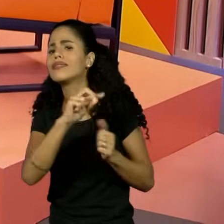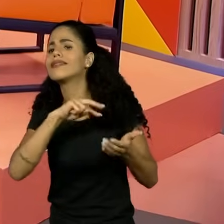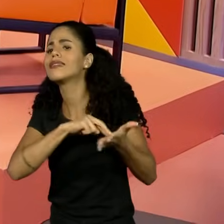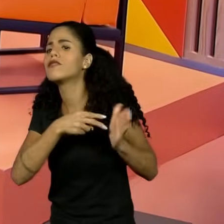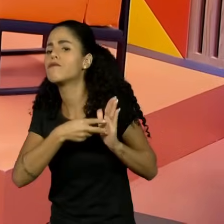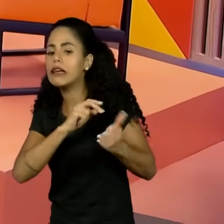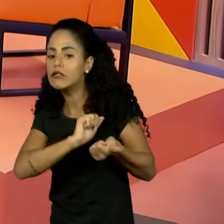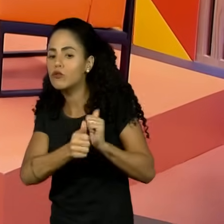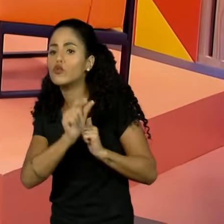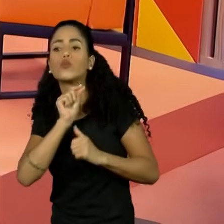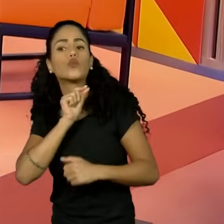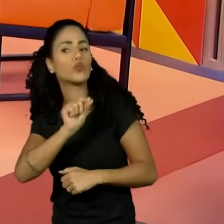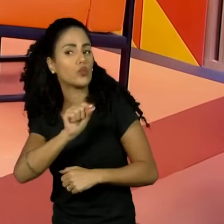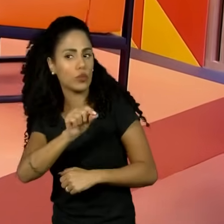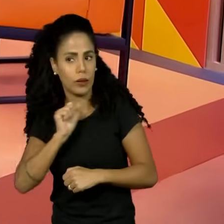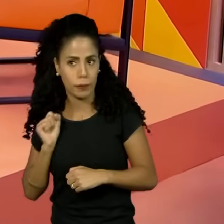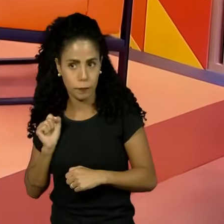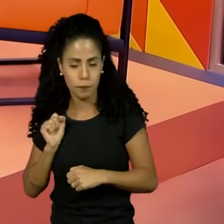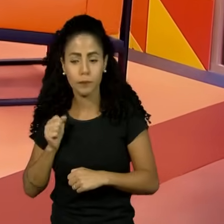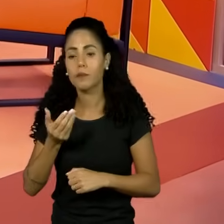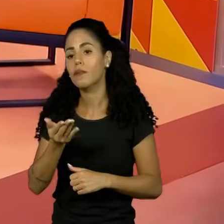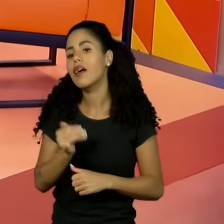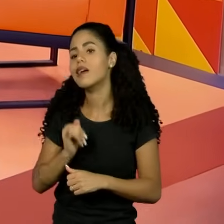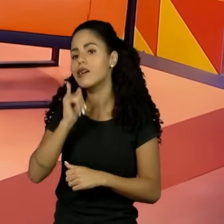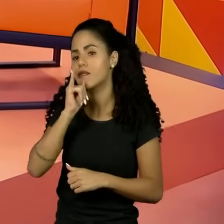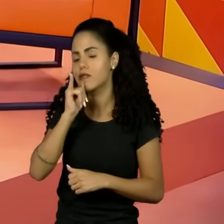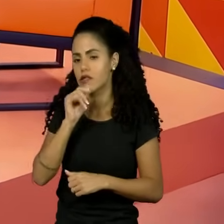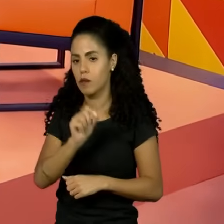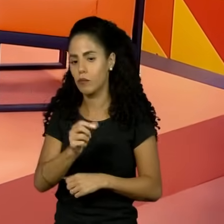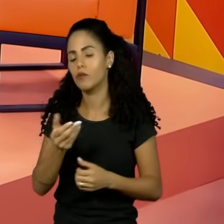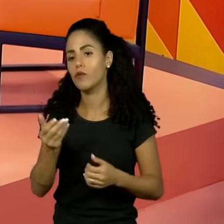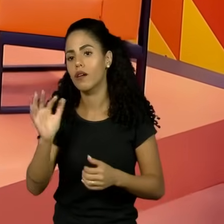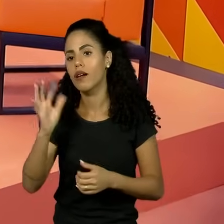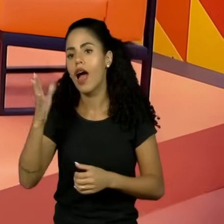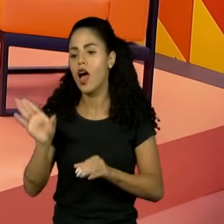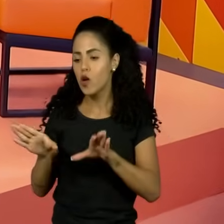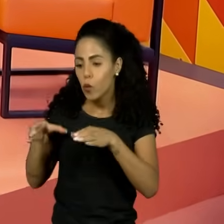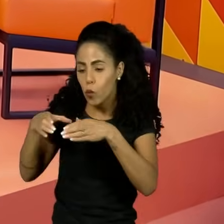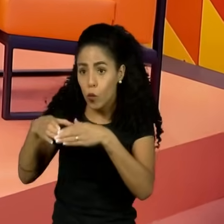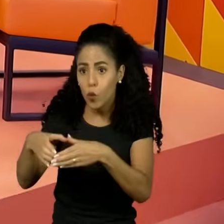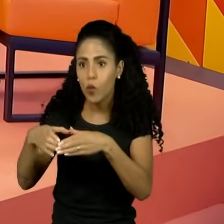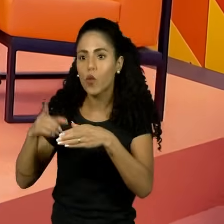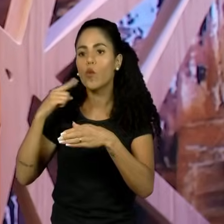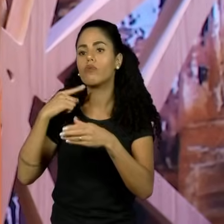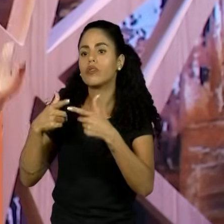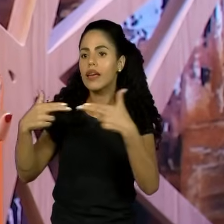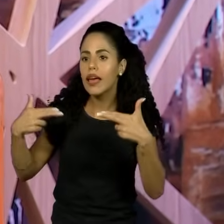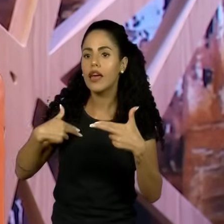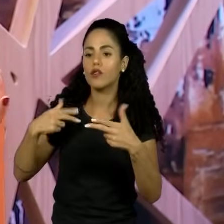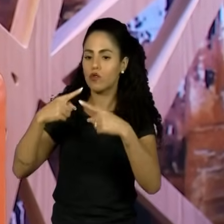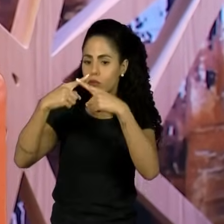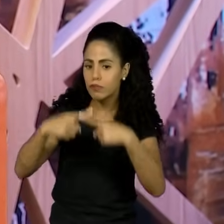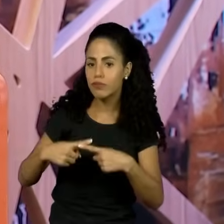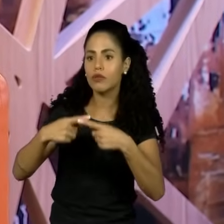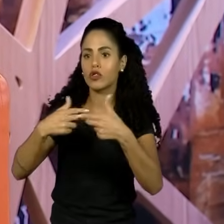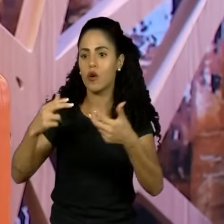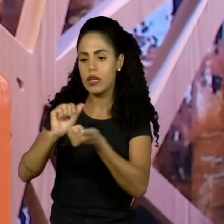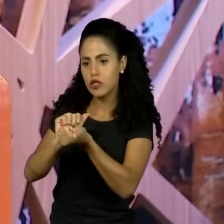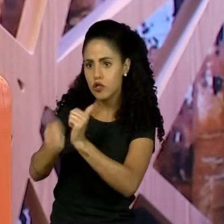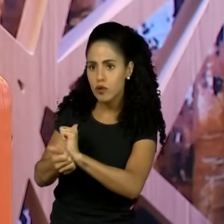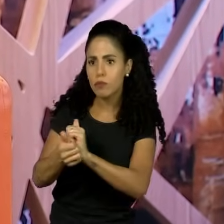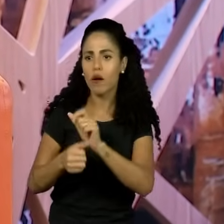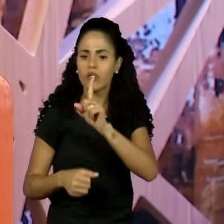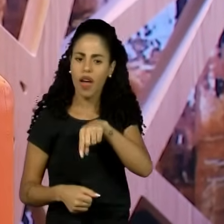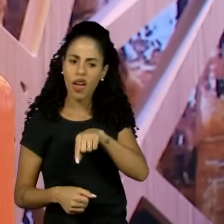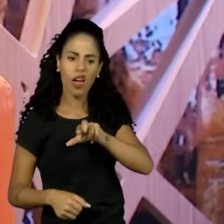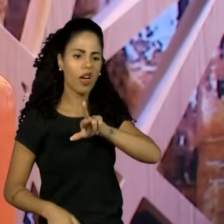começar, né? Então, eu acho que tem isso. O que o COI, por exemplo, né? Então, o Comitê Olímpico Internacional fala sobre esportes. É esporte, não